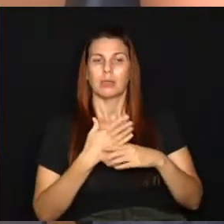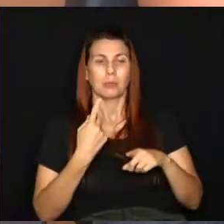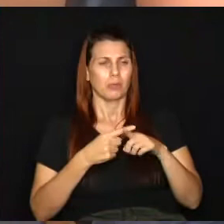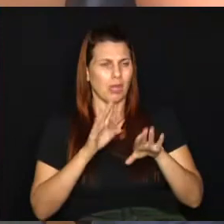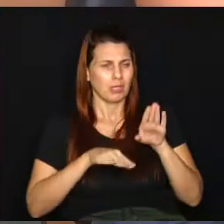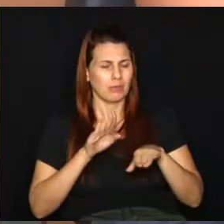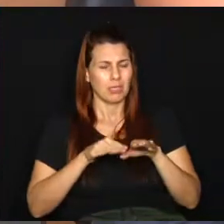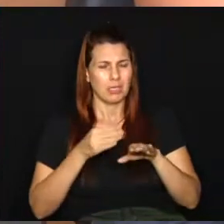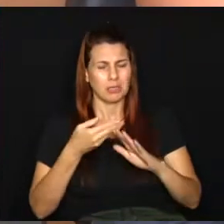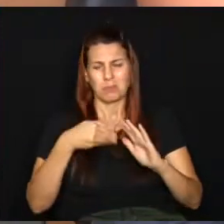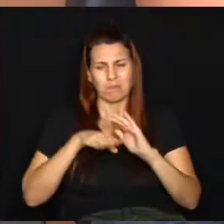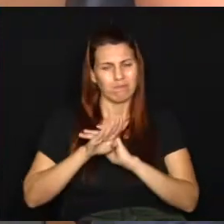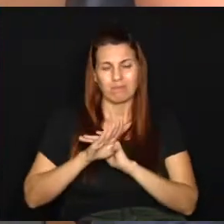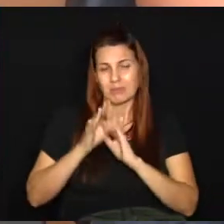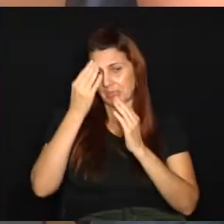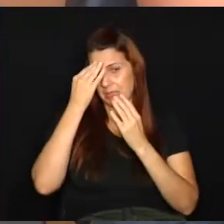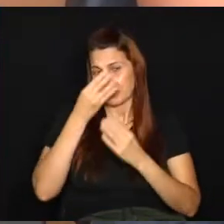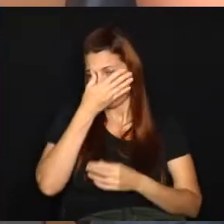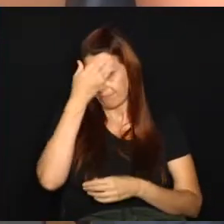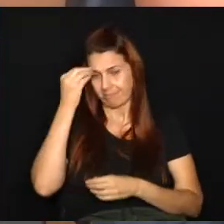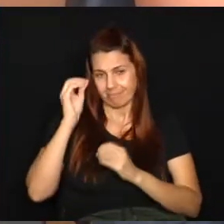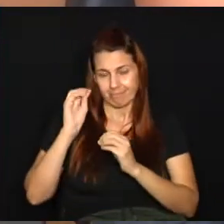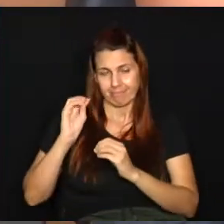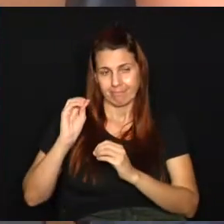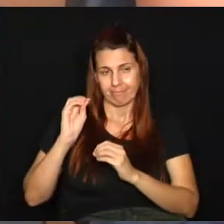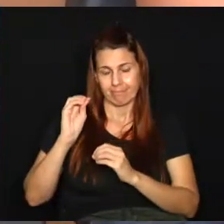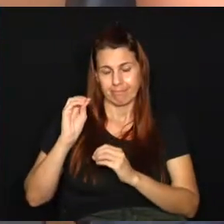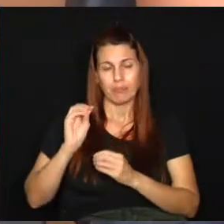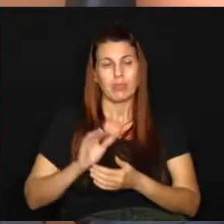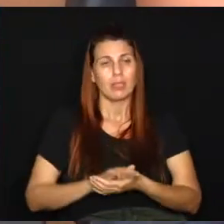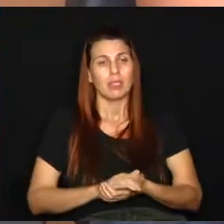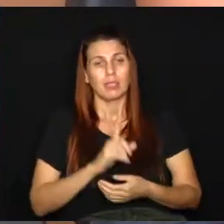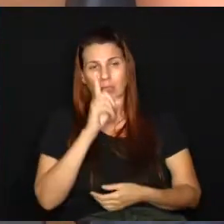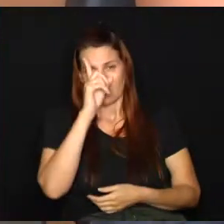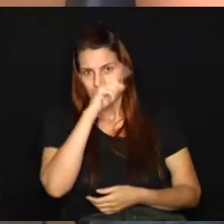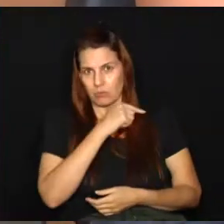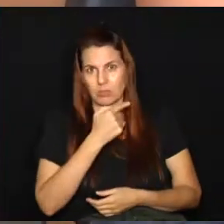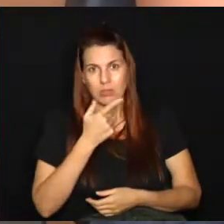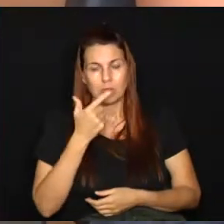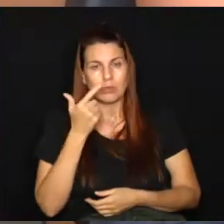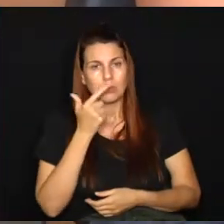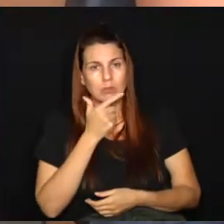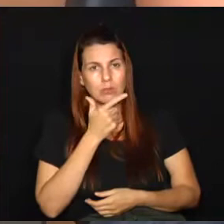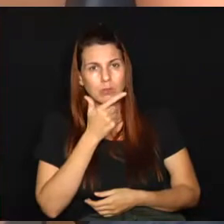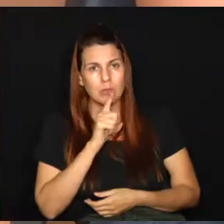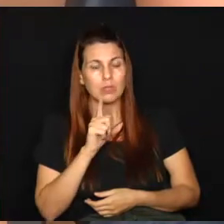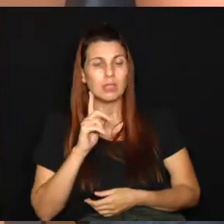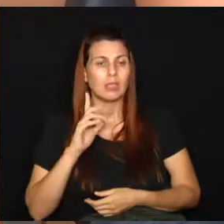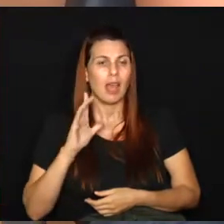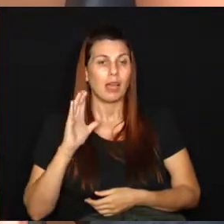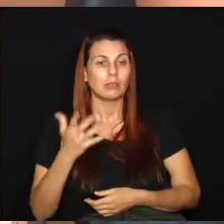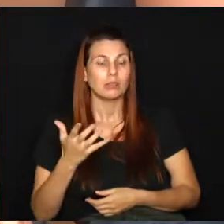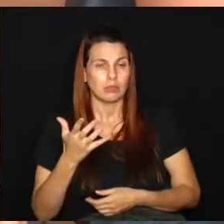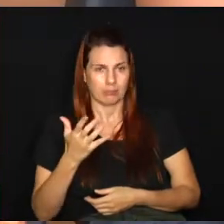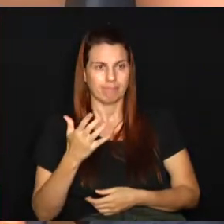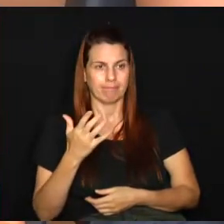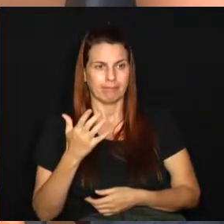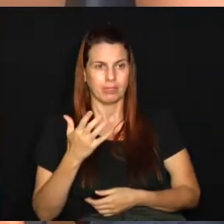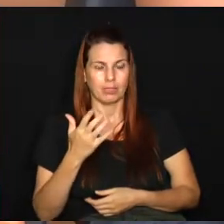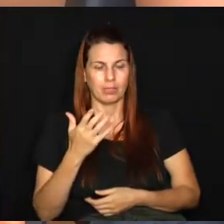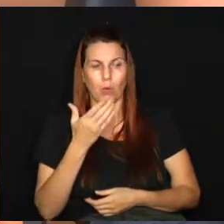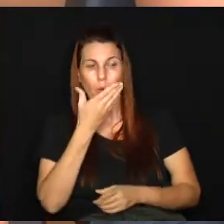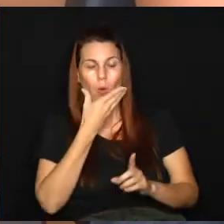são engavetados, é muito difícil a gente conseguir ações punitivas com o